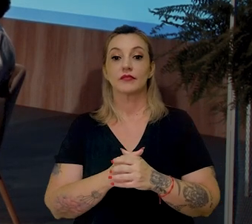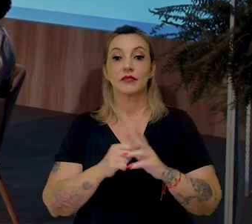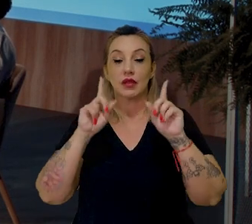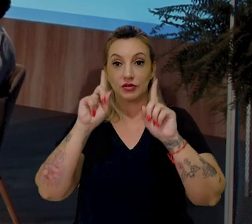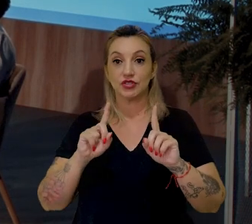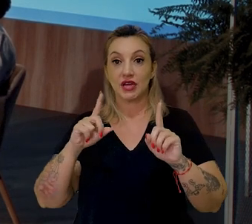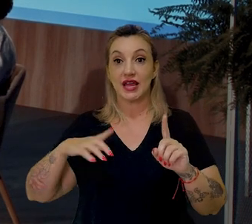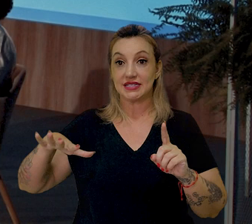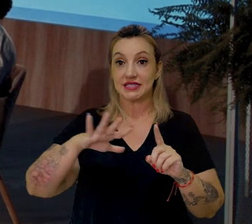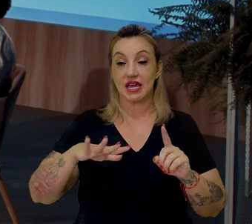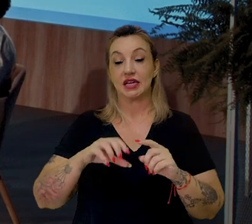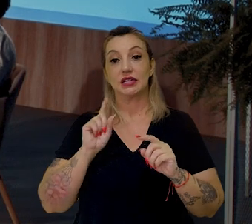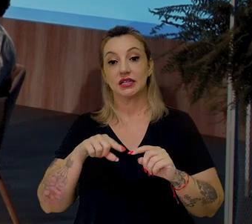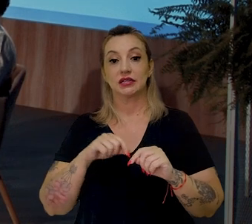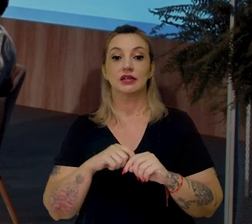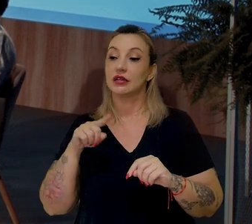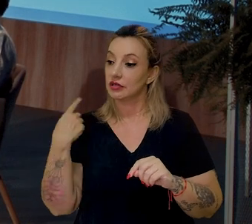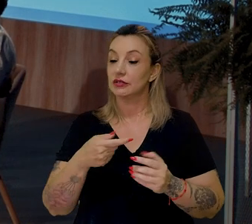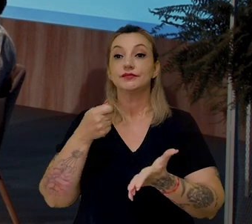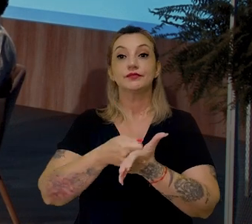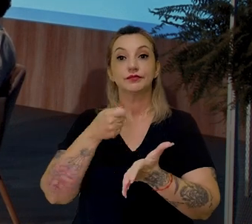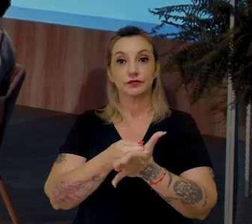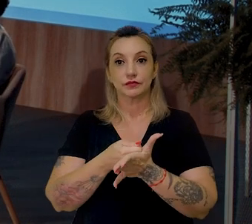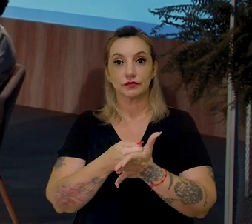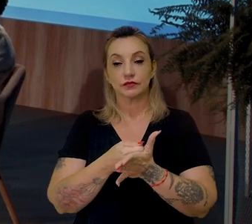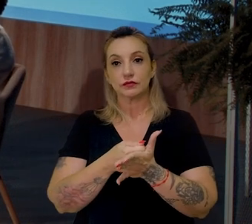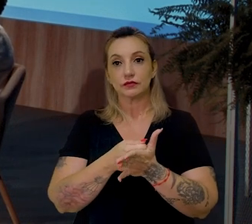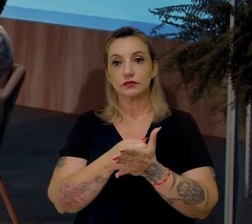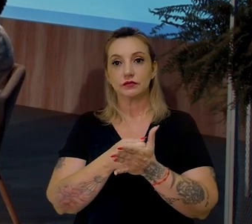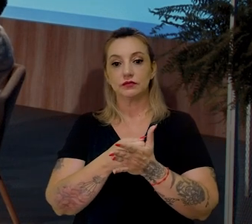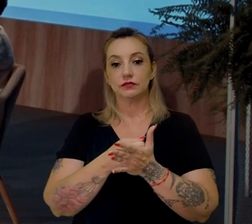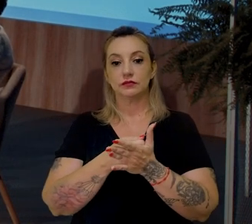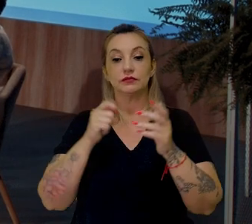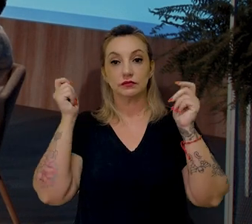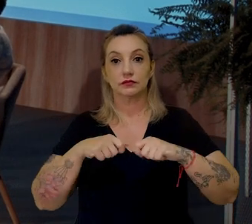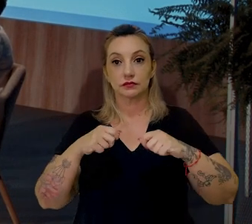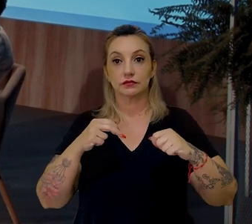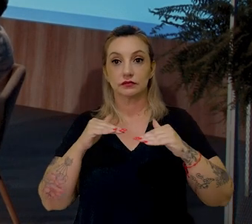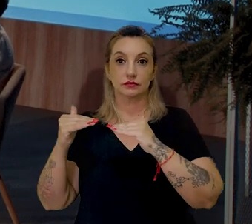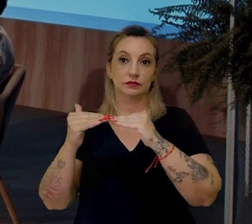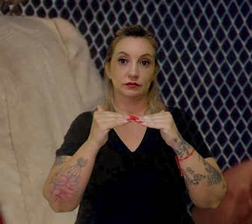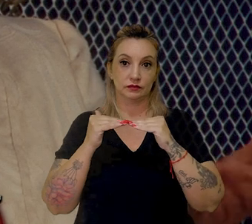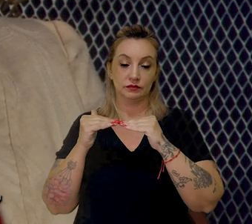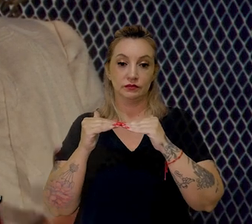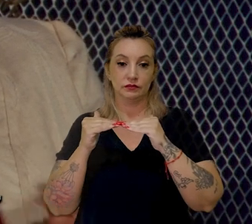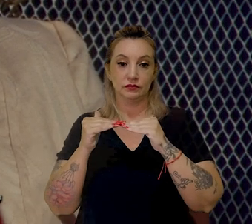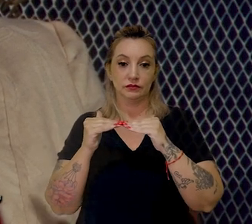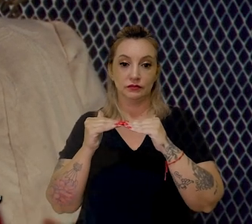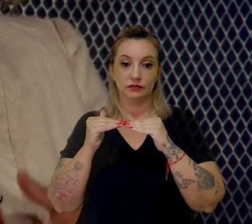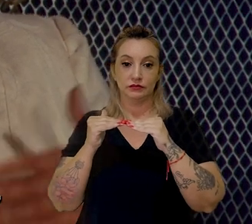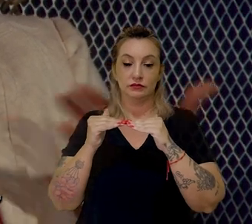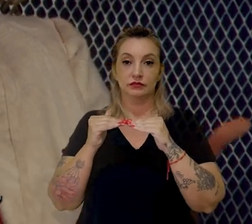direito à cidade nada mais é do que a gente garantir eh possibilidade igualitárias para as